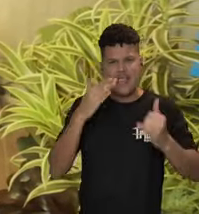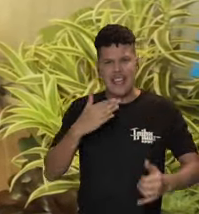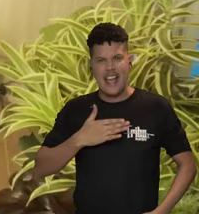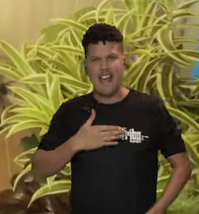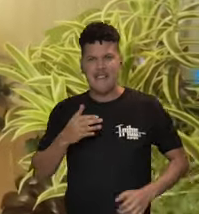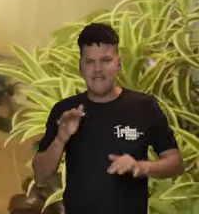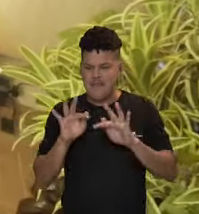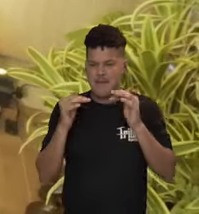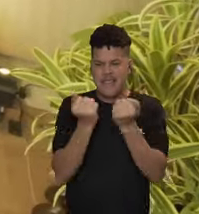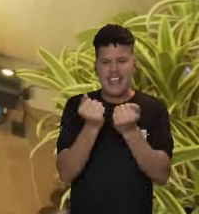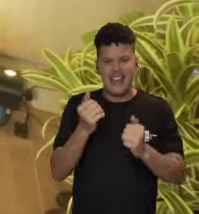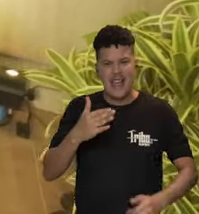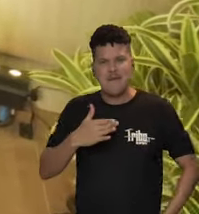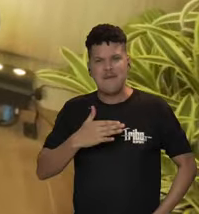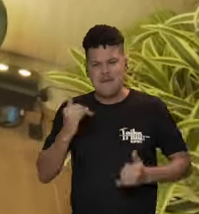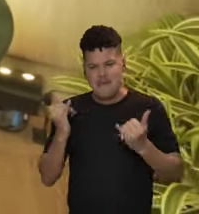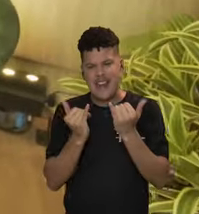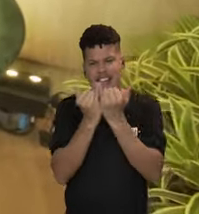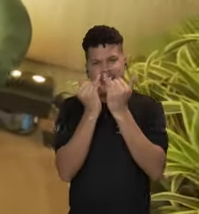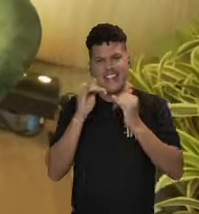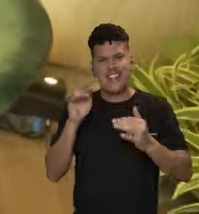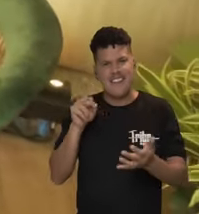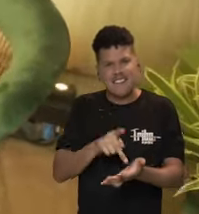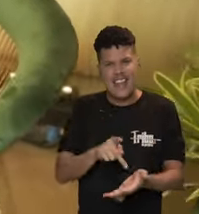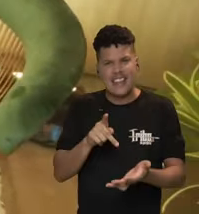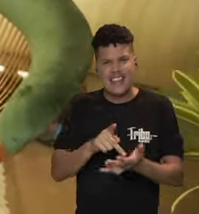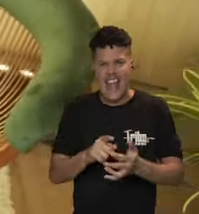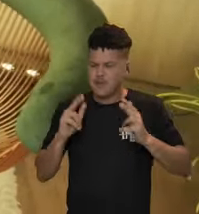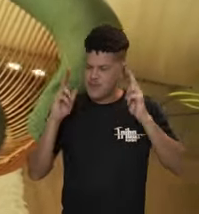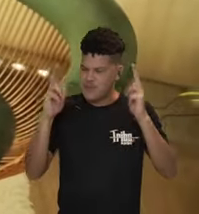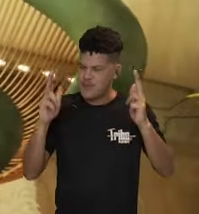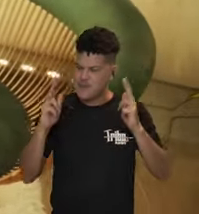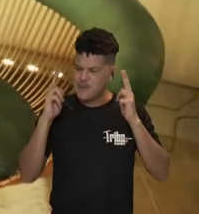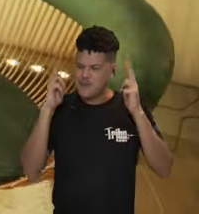liberdade. Só por diversão,